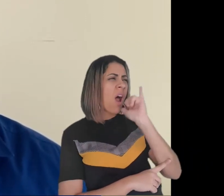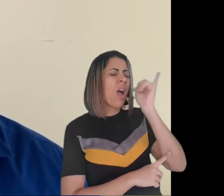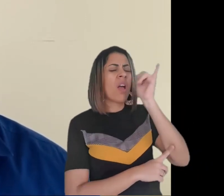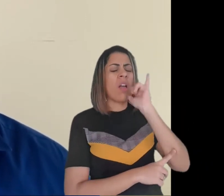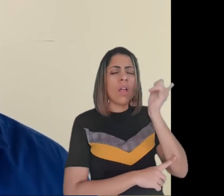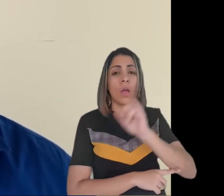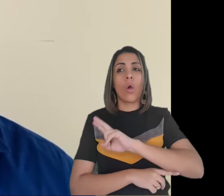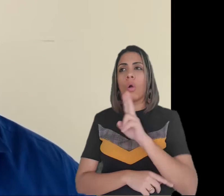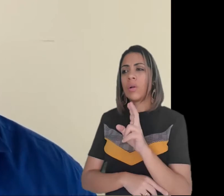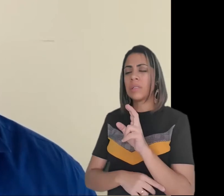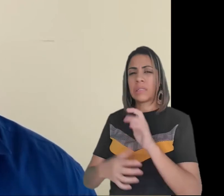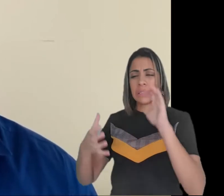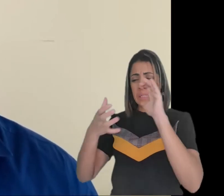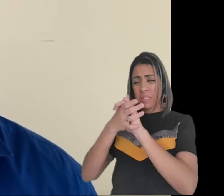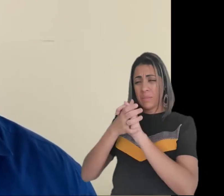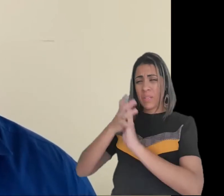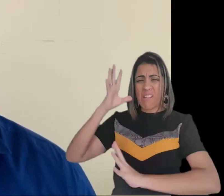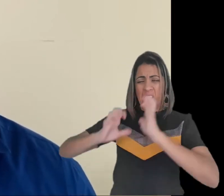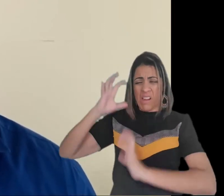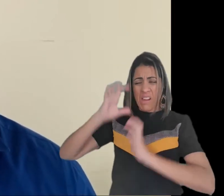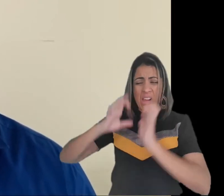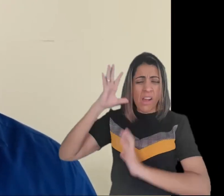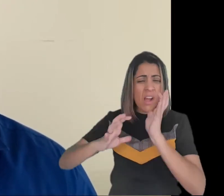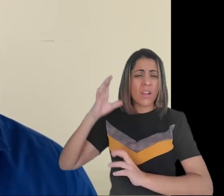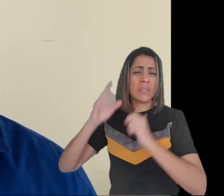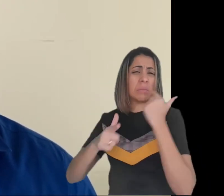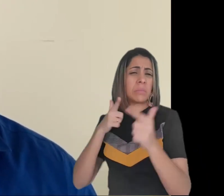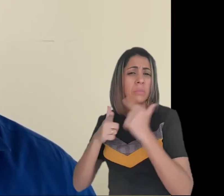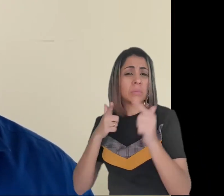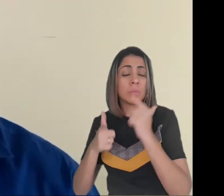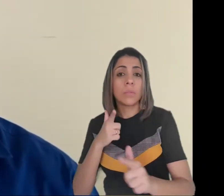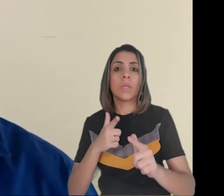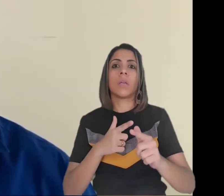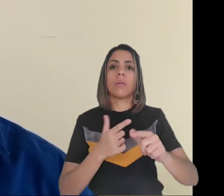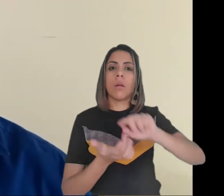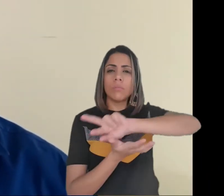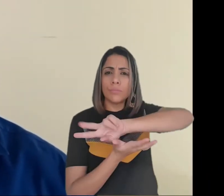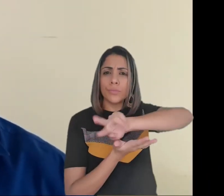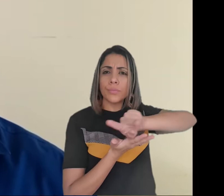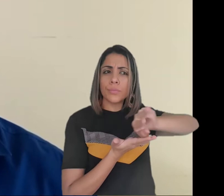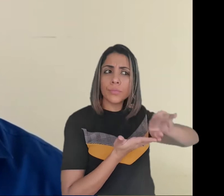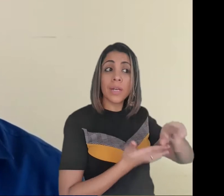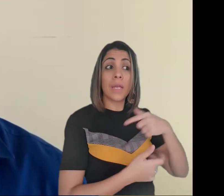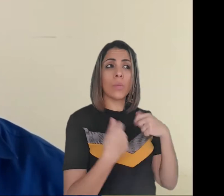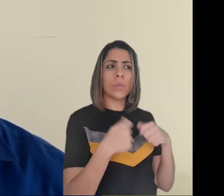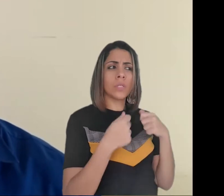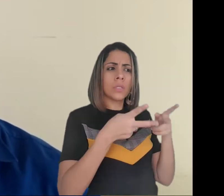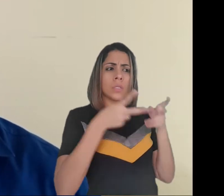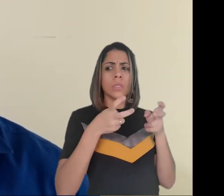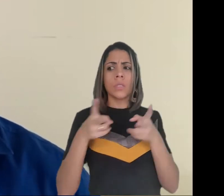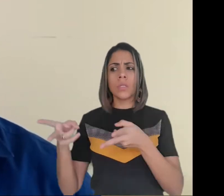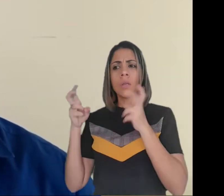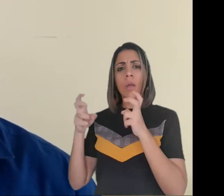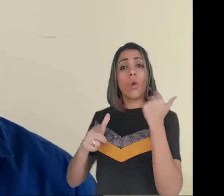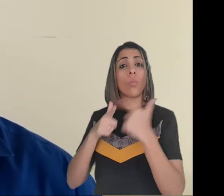casamento infeliz, crises de agressividade e também a ansiedade. Então, há alguns indicativos